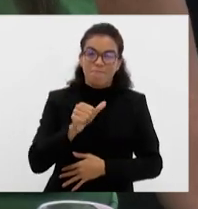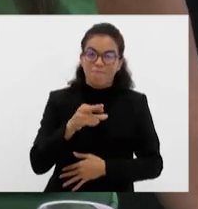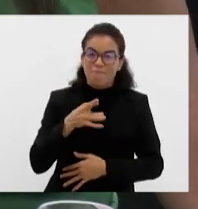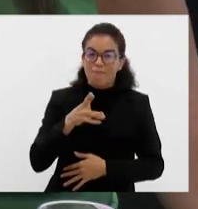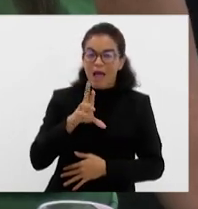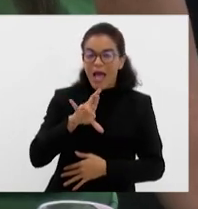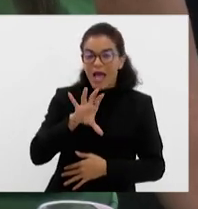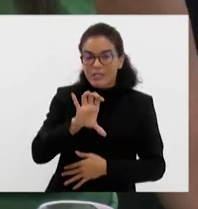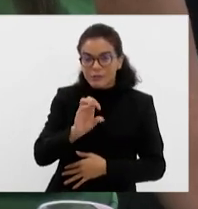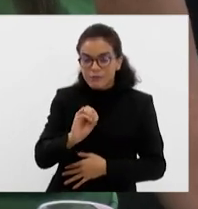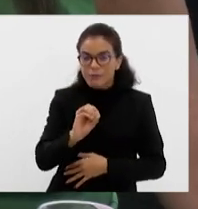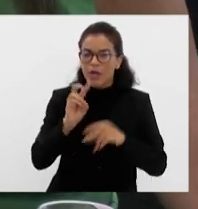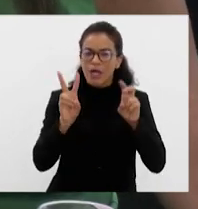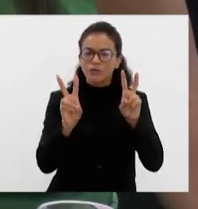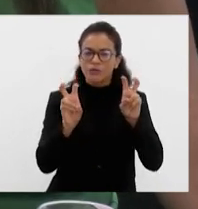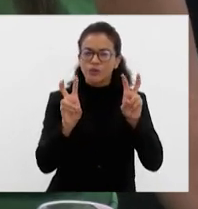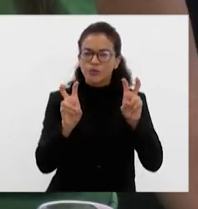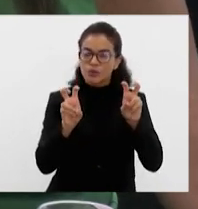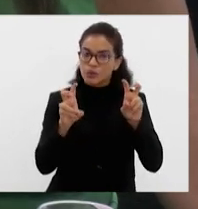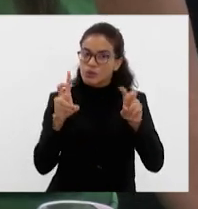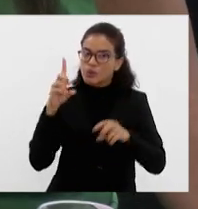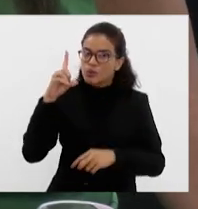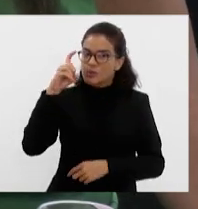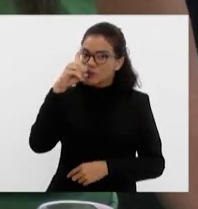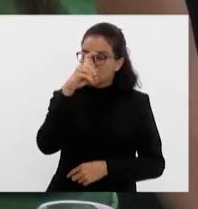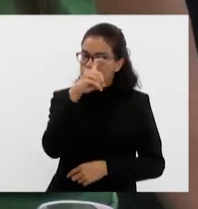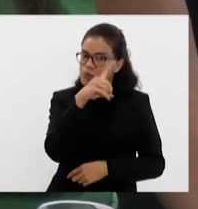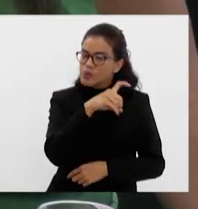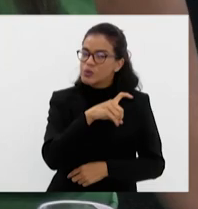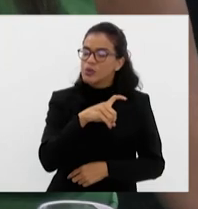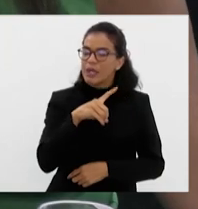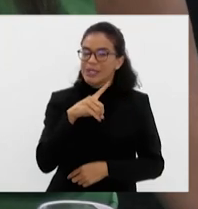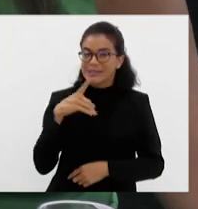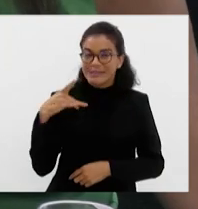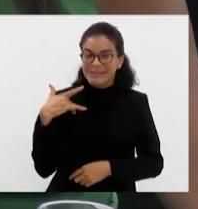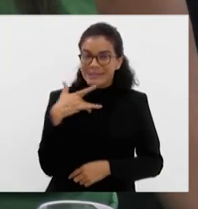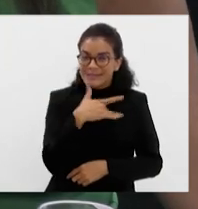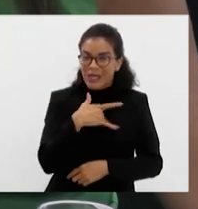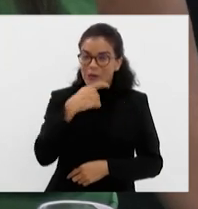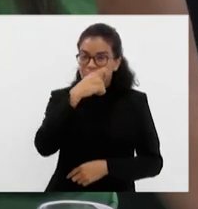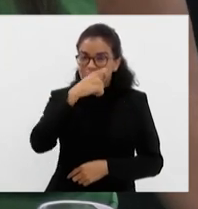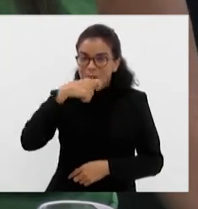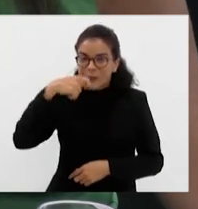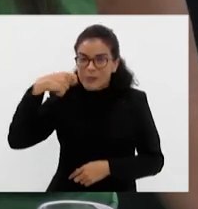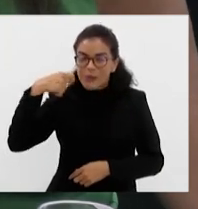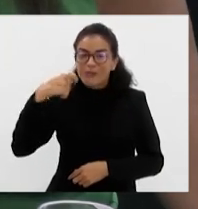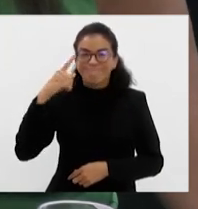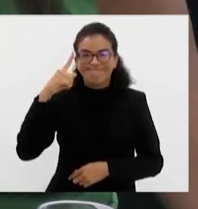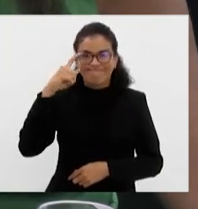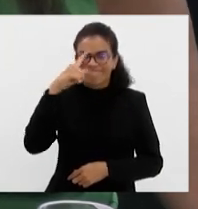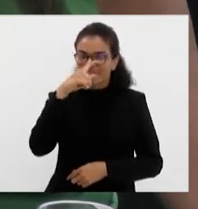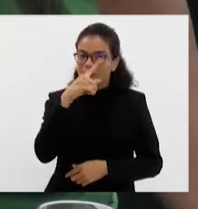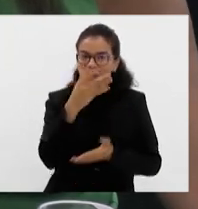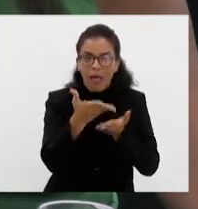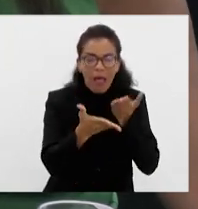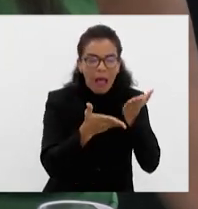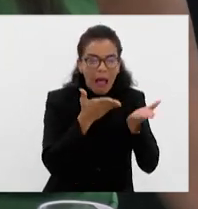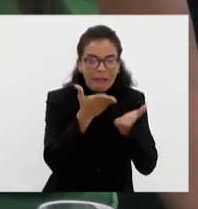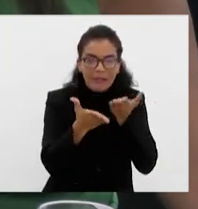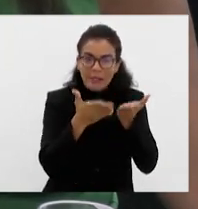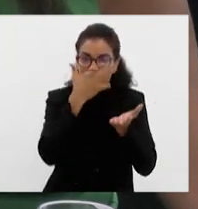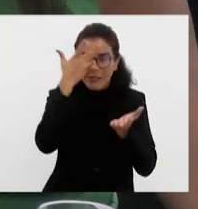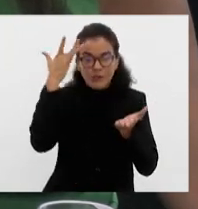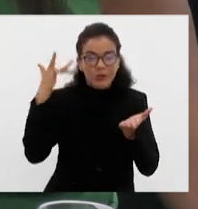assunto muito complexo. Saúde bucal, já é difícil o atendimento para as pessoas que não